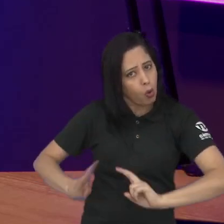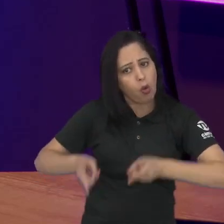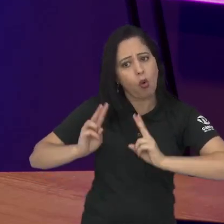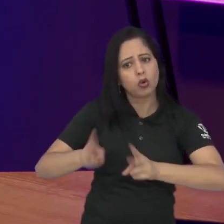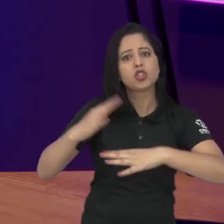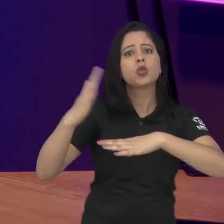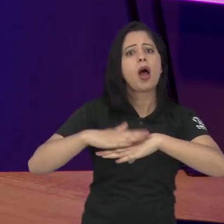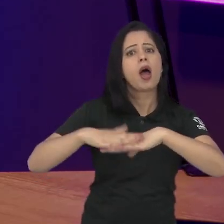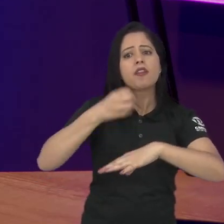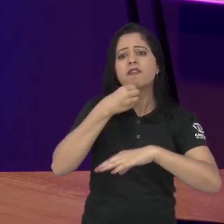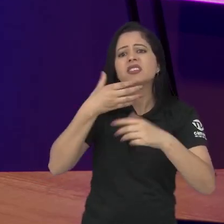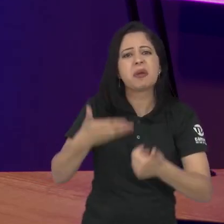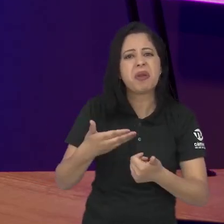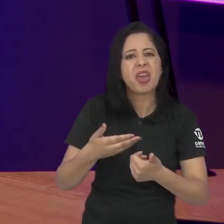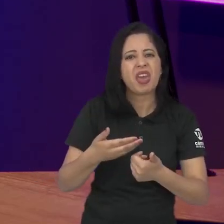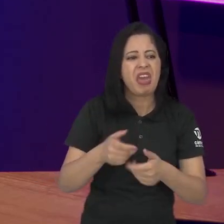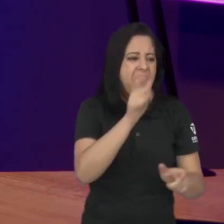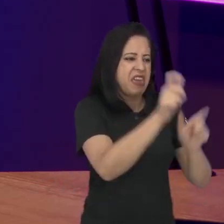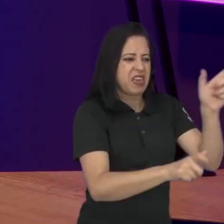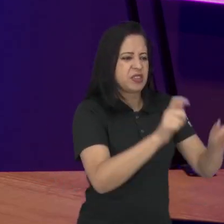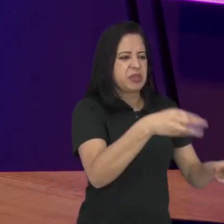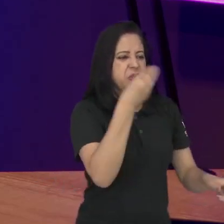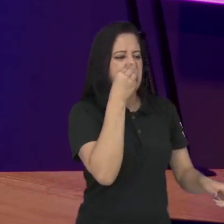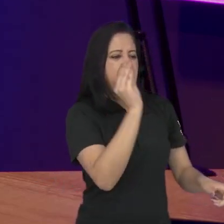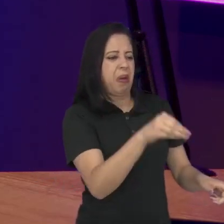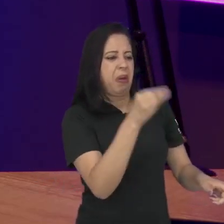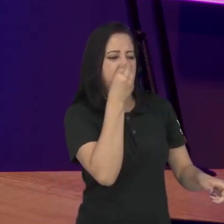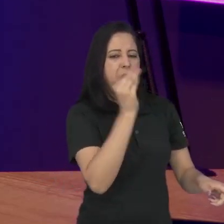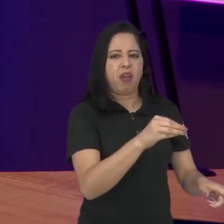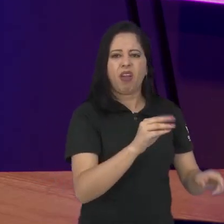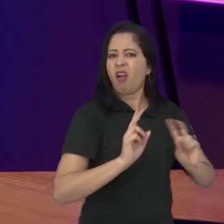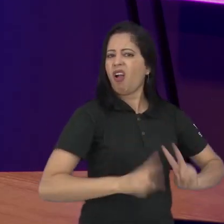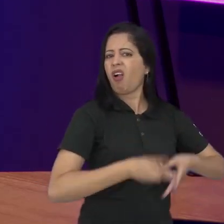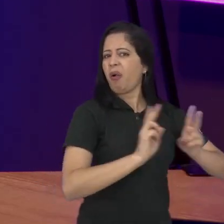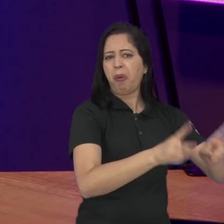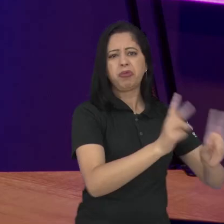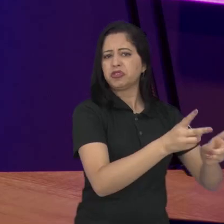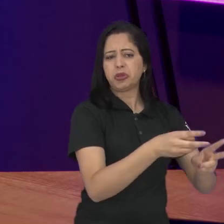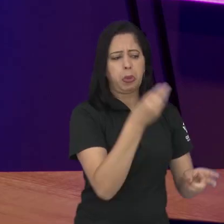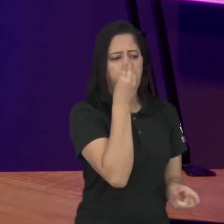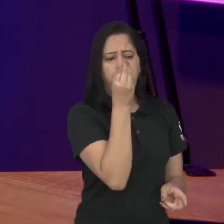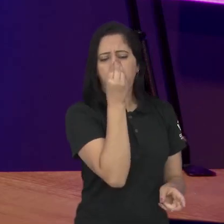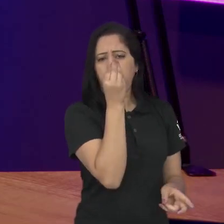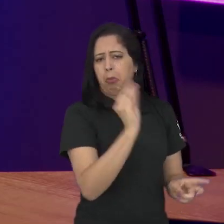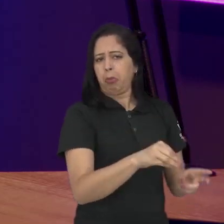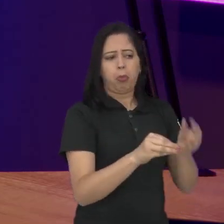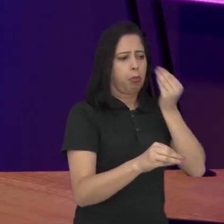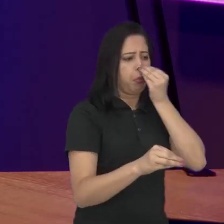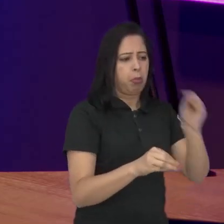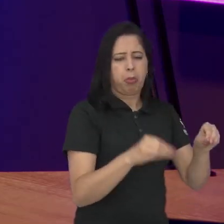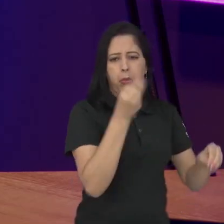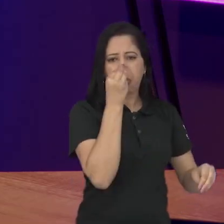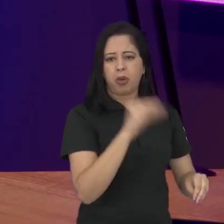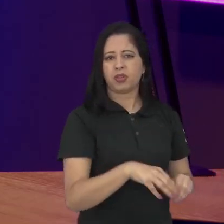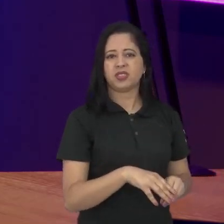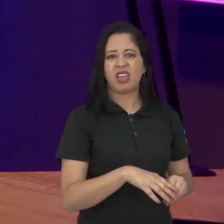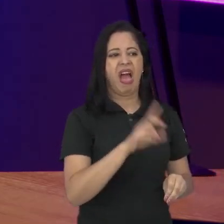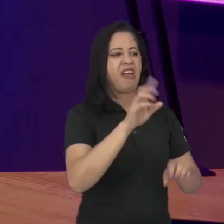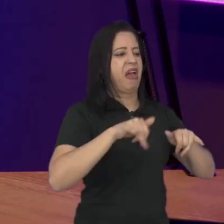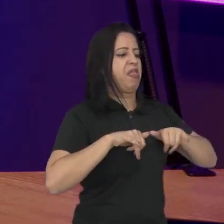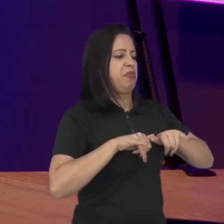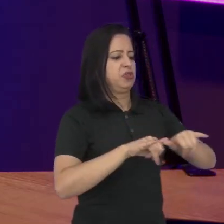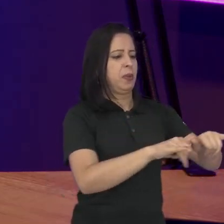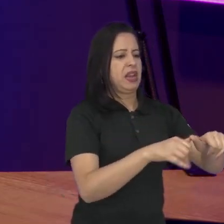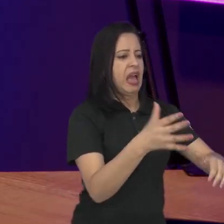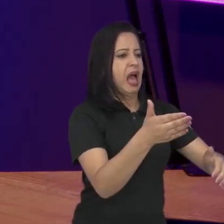continuaram, sabe, tentando fazer o possível, e quem não ligava continuou não ligando, até piorou, correu pro supermercado, fez uma